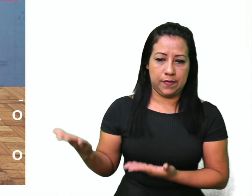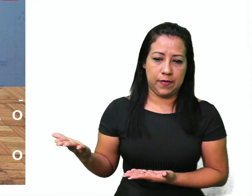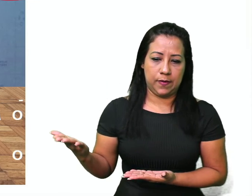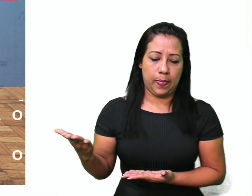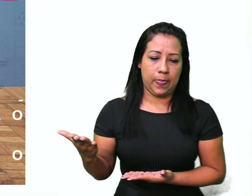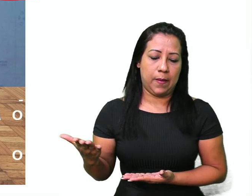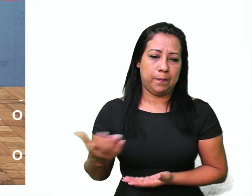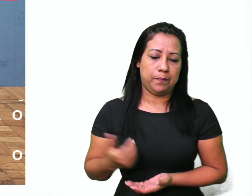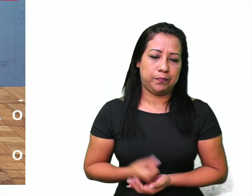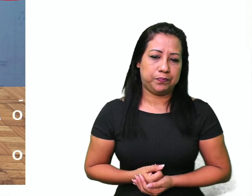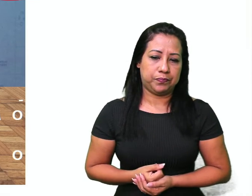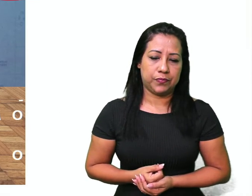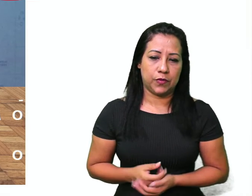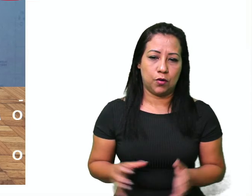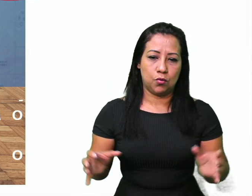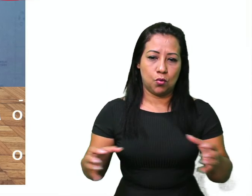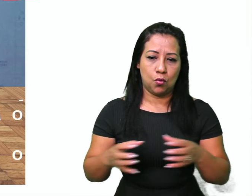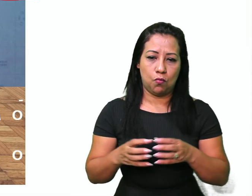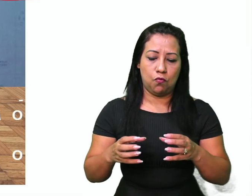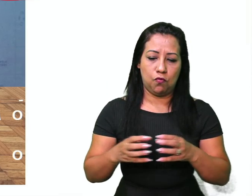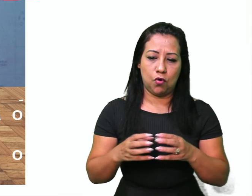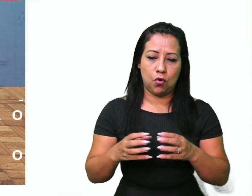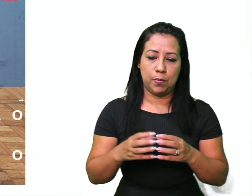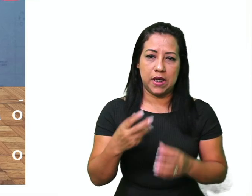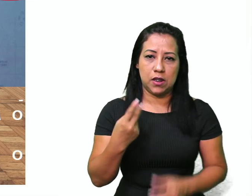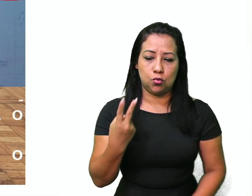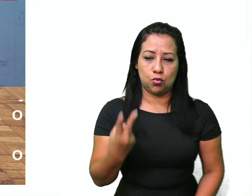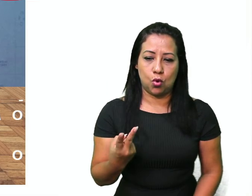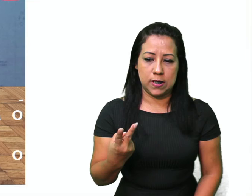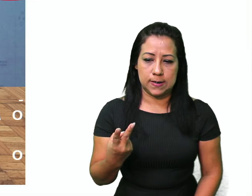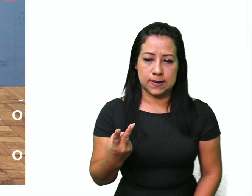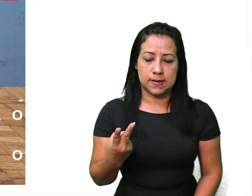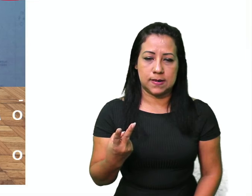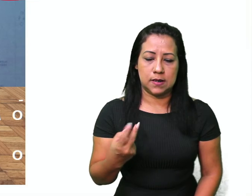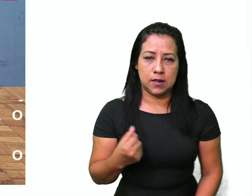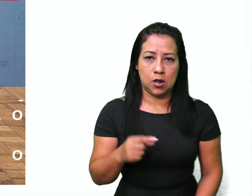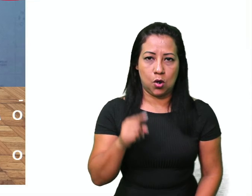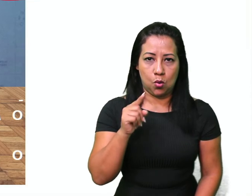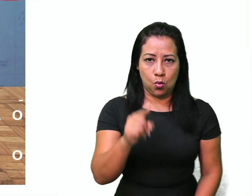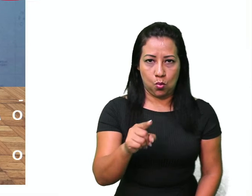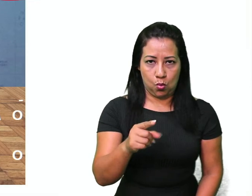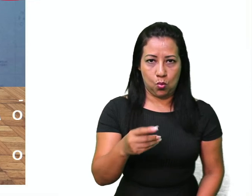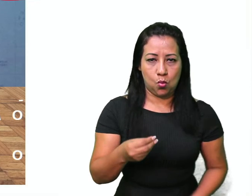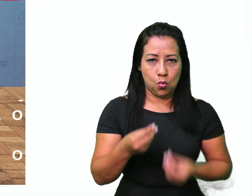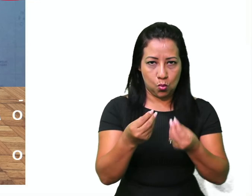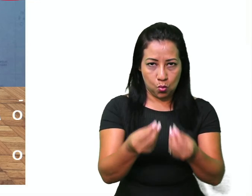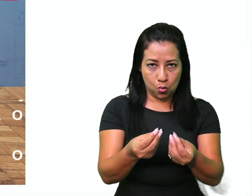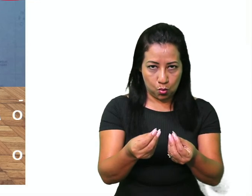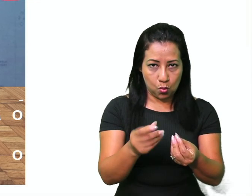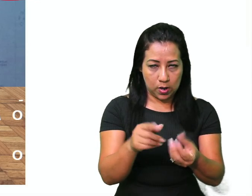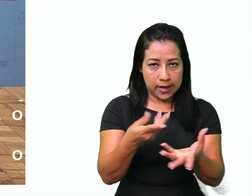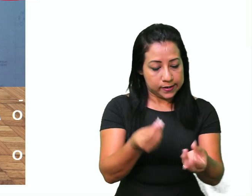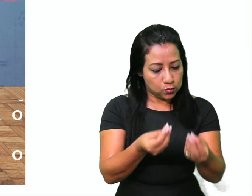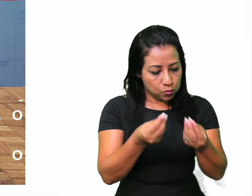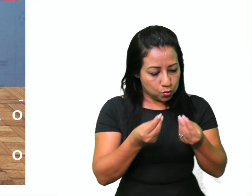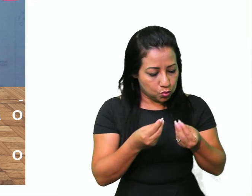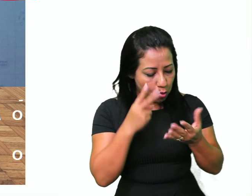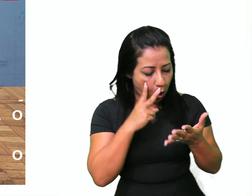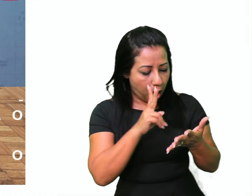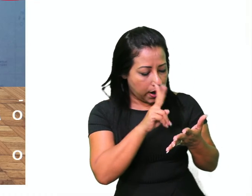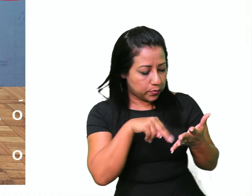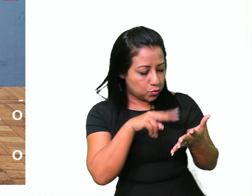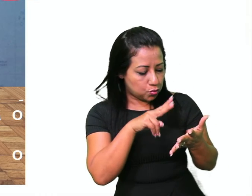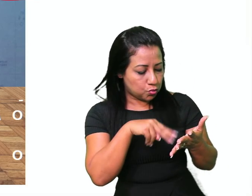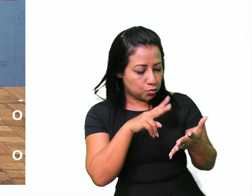faz parte do volume 2, tá? Lá, quando você pegar o seu volume, você vai estudar isso, ok? Lá tem